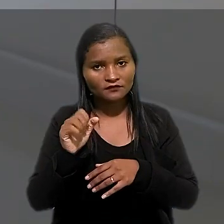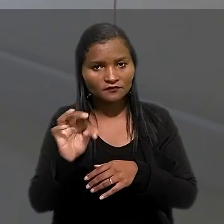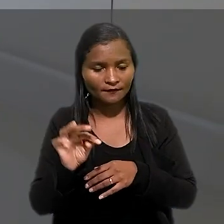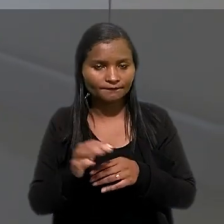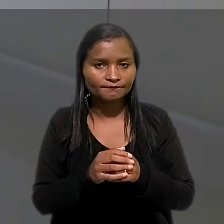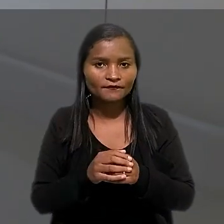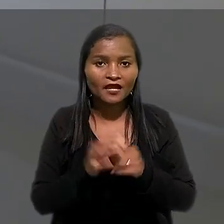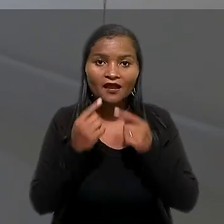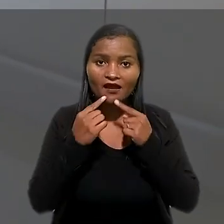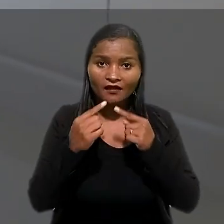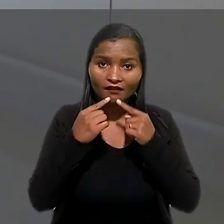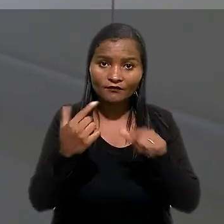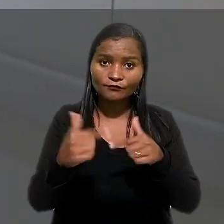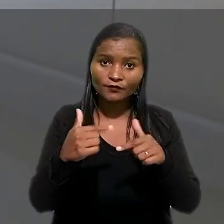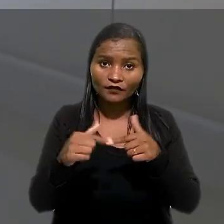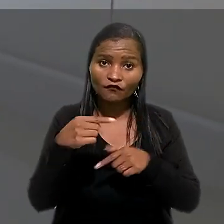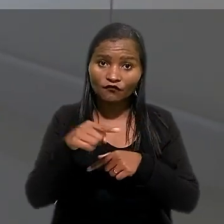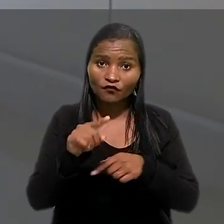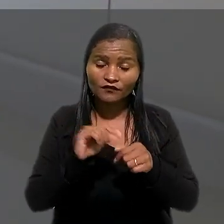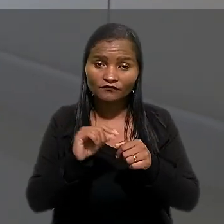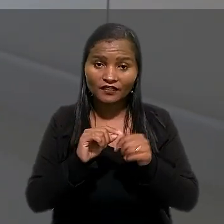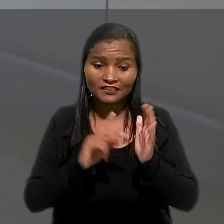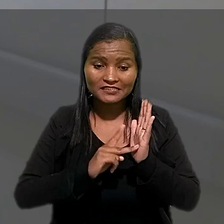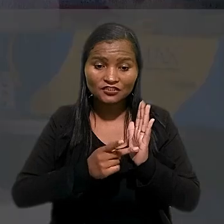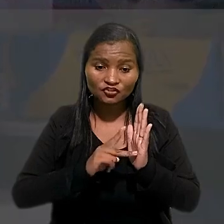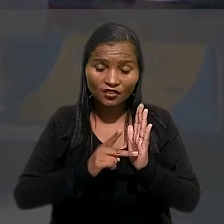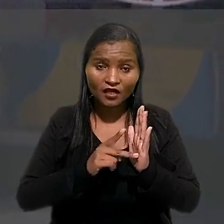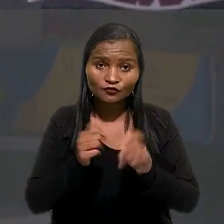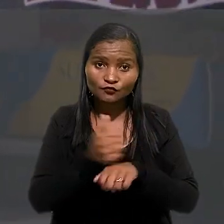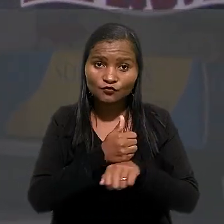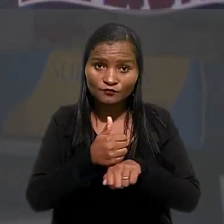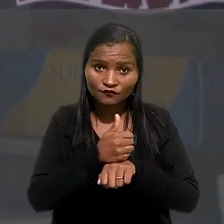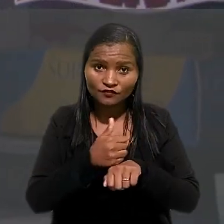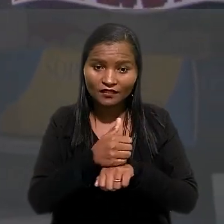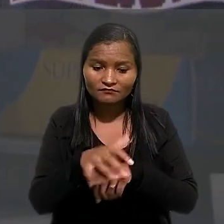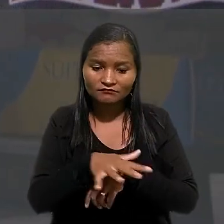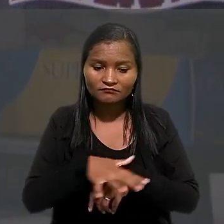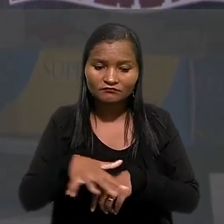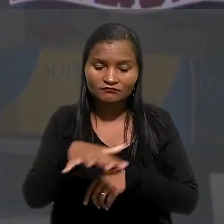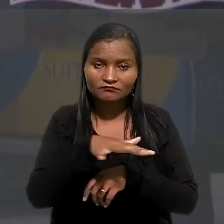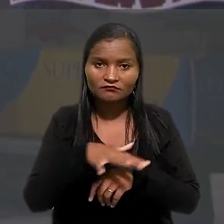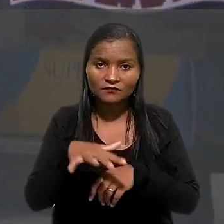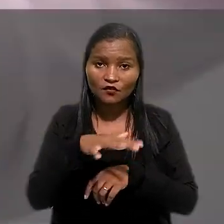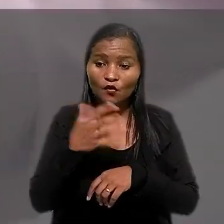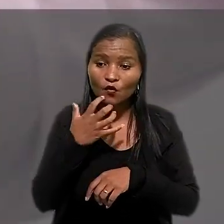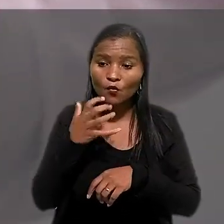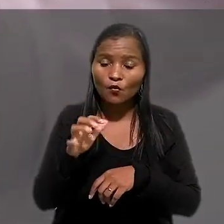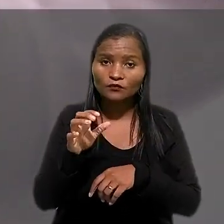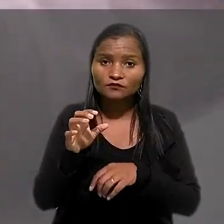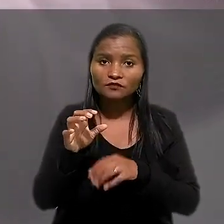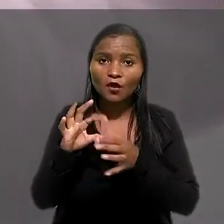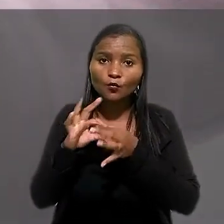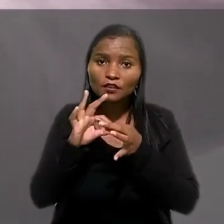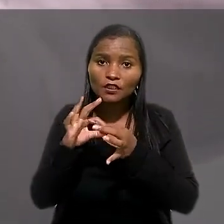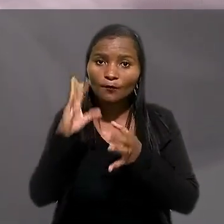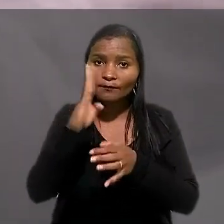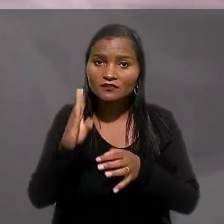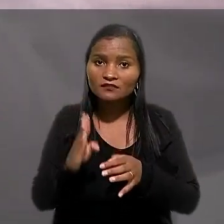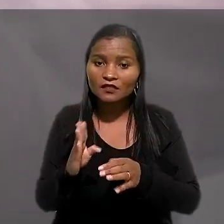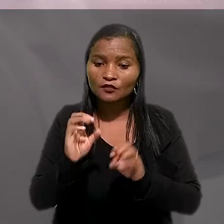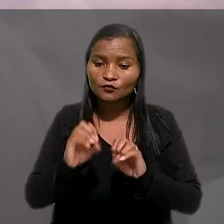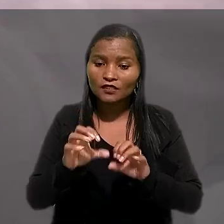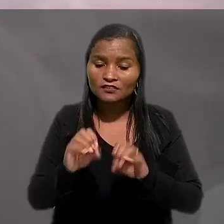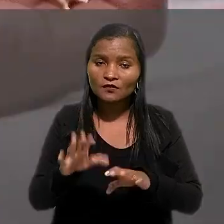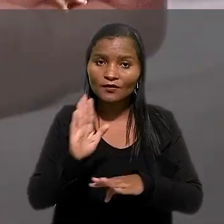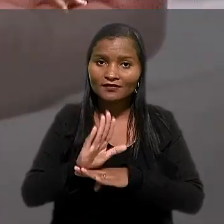A reclamação trabalhista foi ajuizada pelo Sindicato dos Profissionais da categoria contra a União Brasileira de Educação e